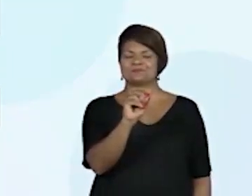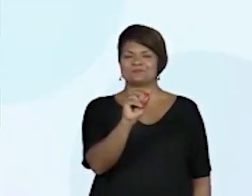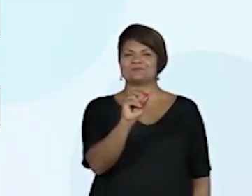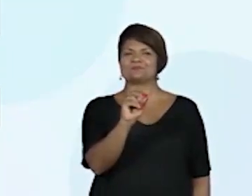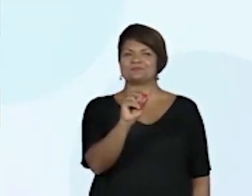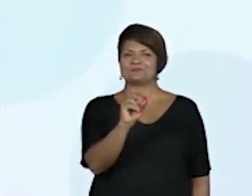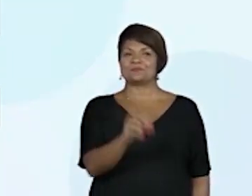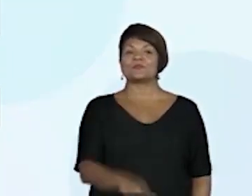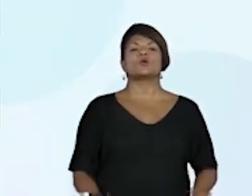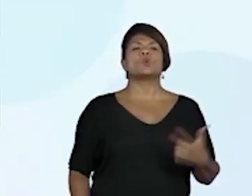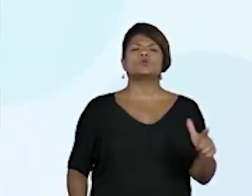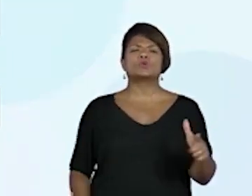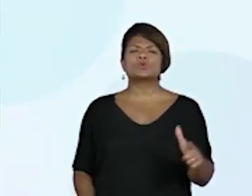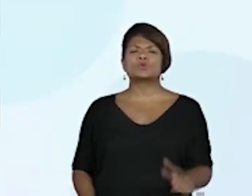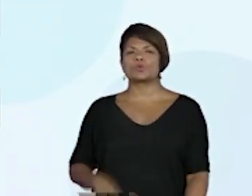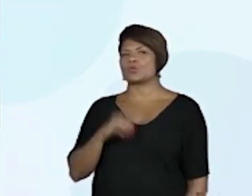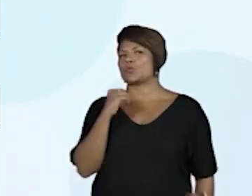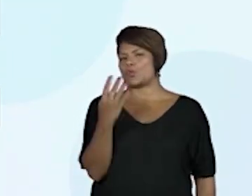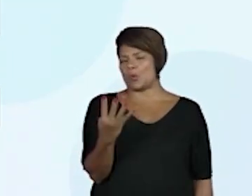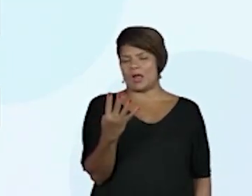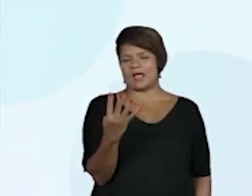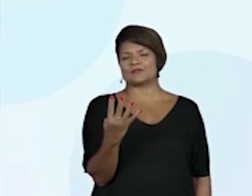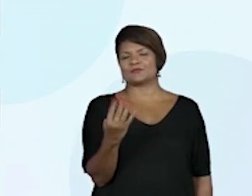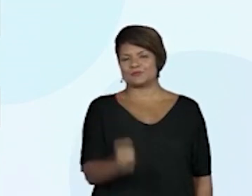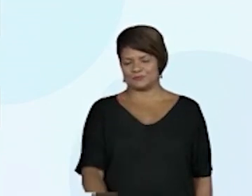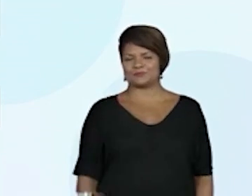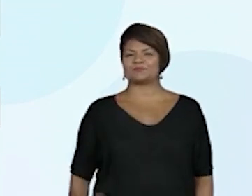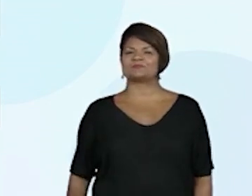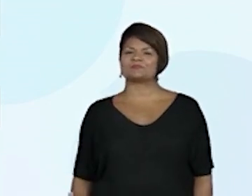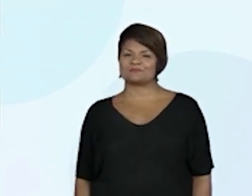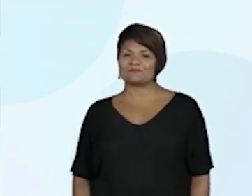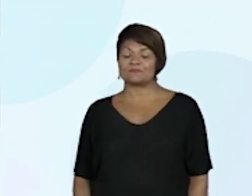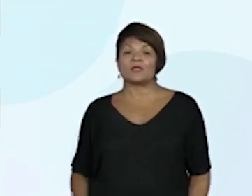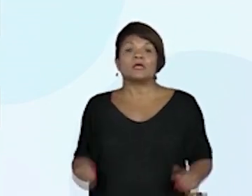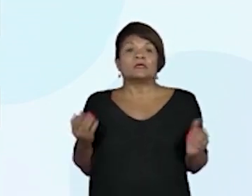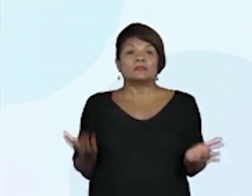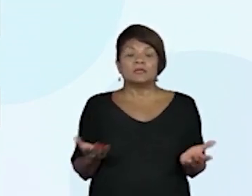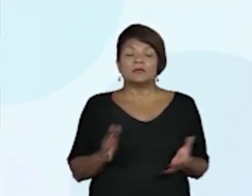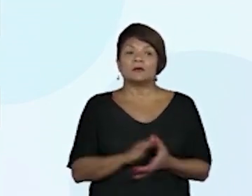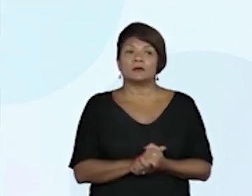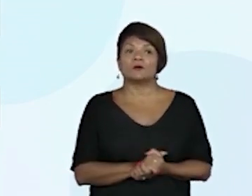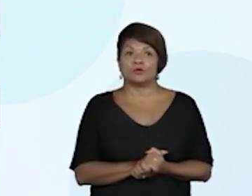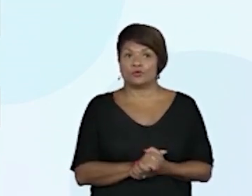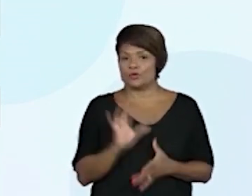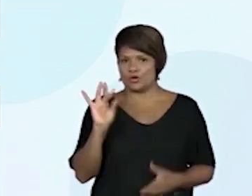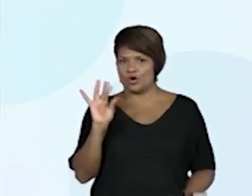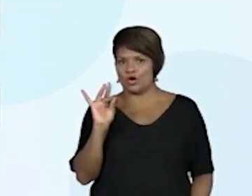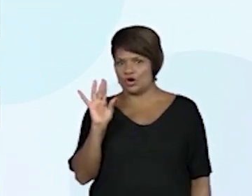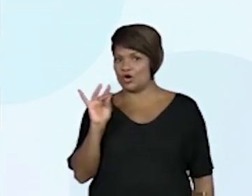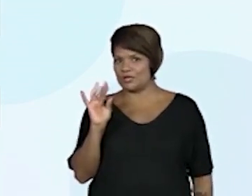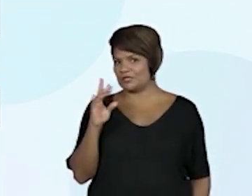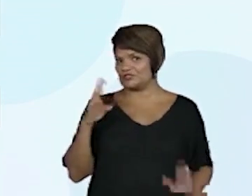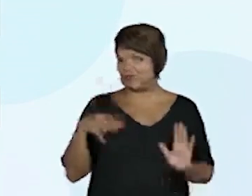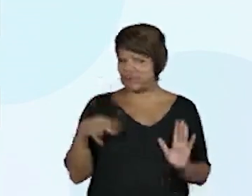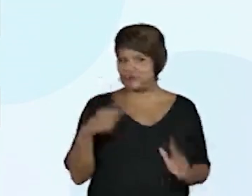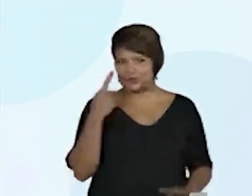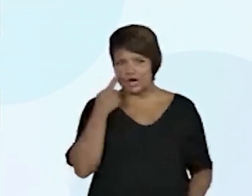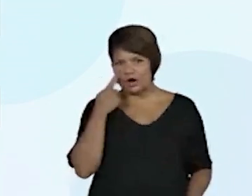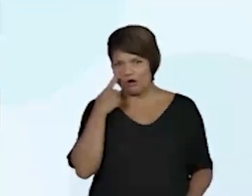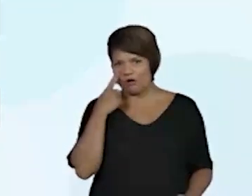820. Isso. E o outro, 4. E o outro, 4. Então, outra forma de leitura, vamos de novo rever,